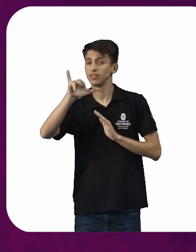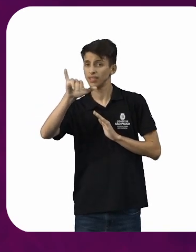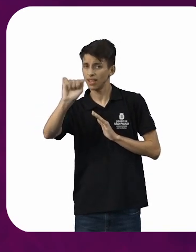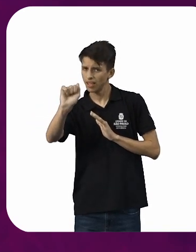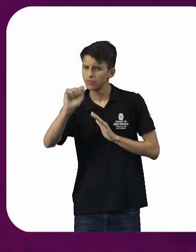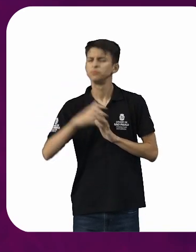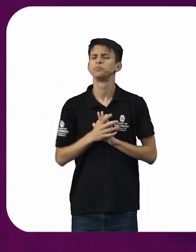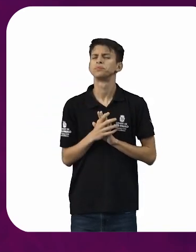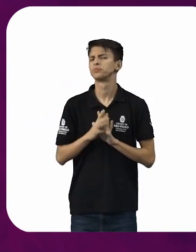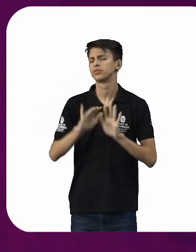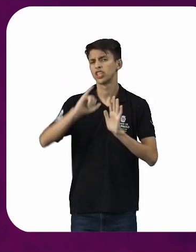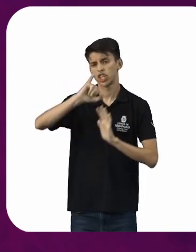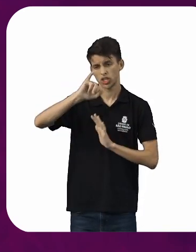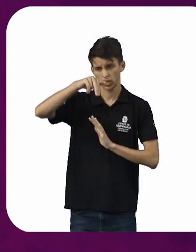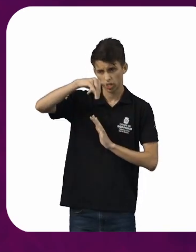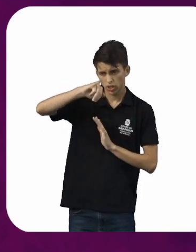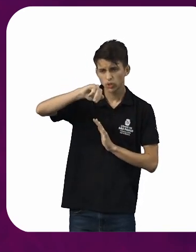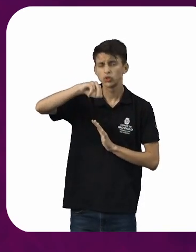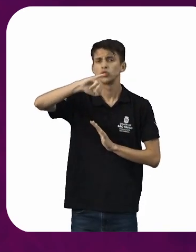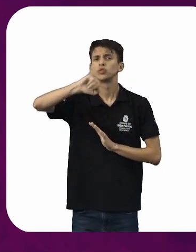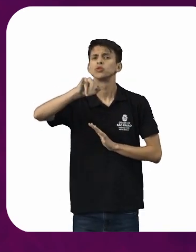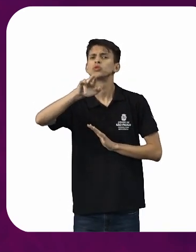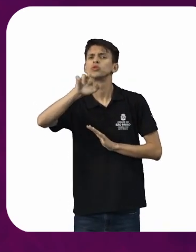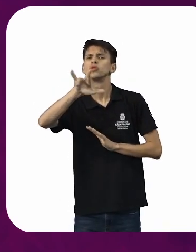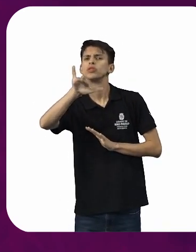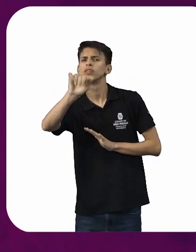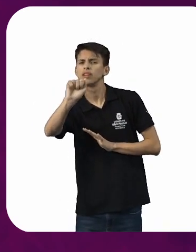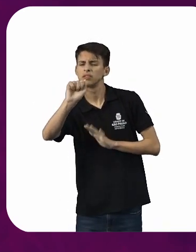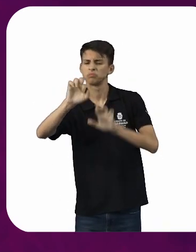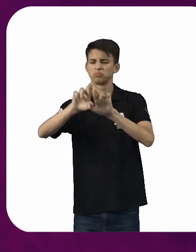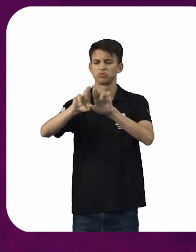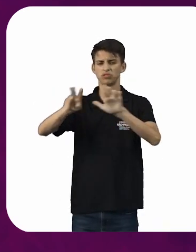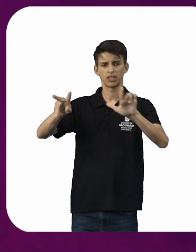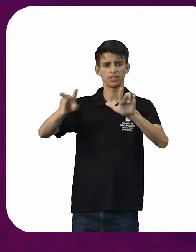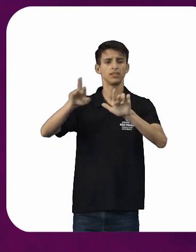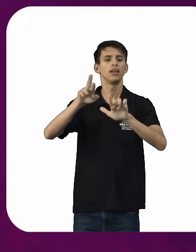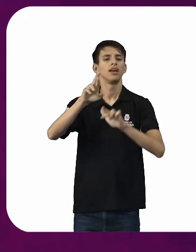entre injúria racial e racismo?